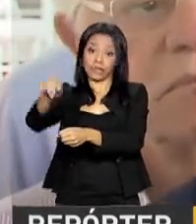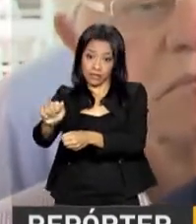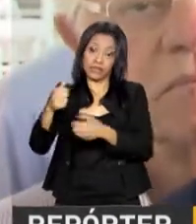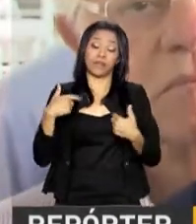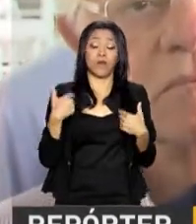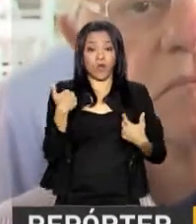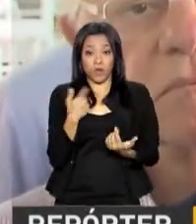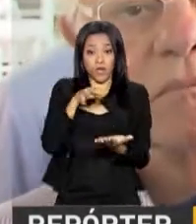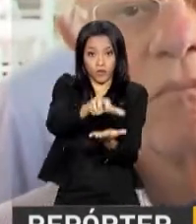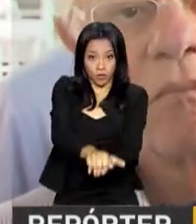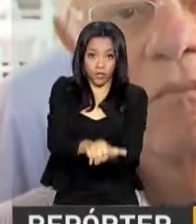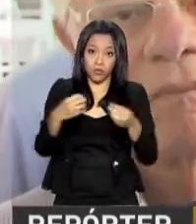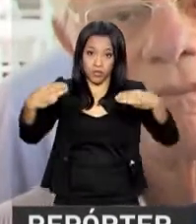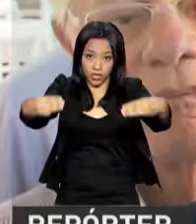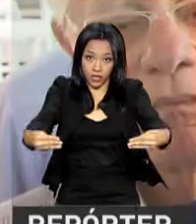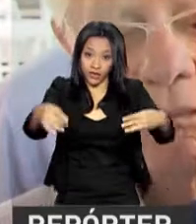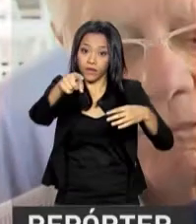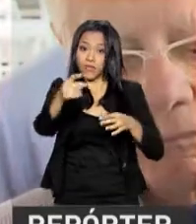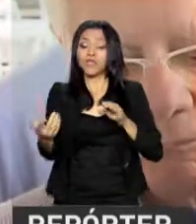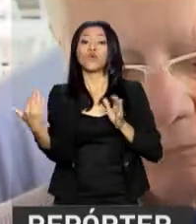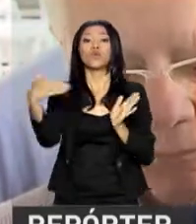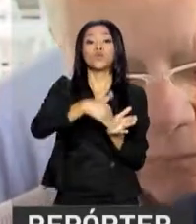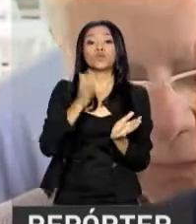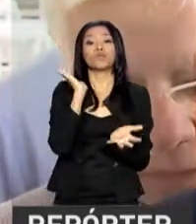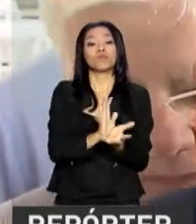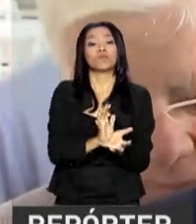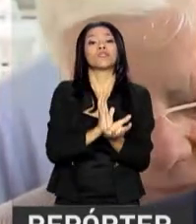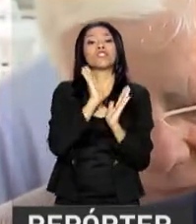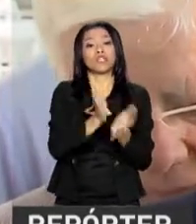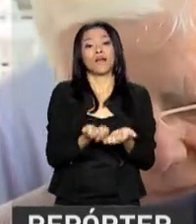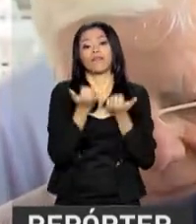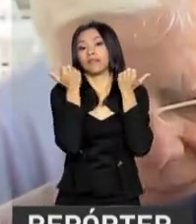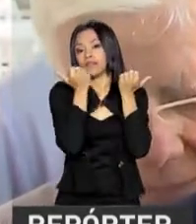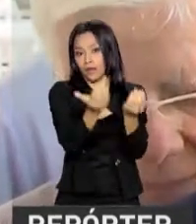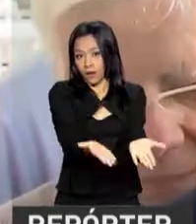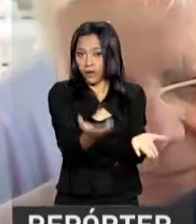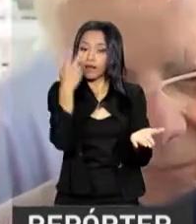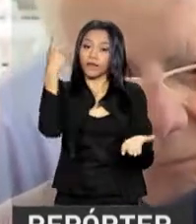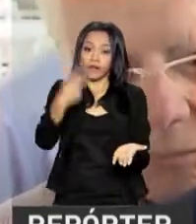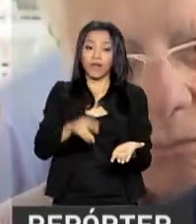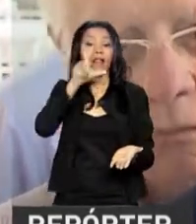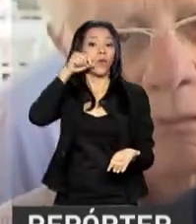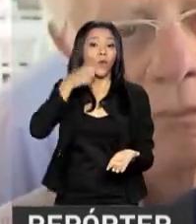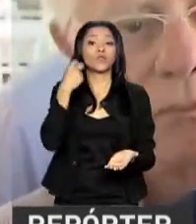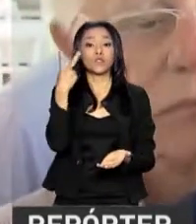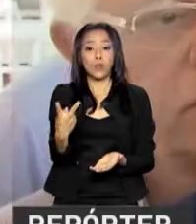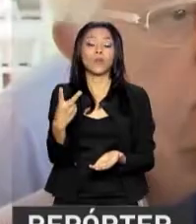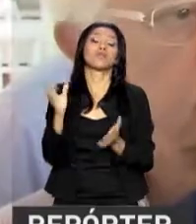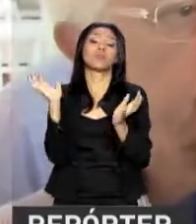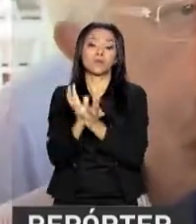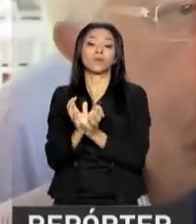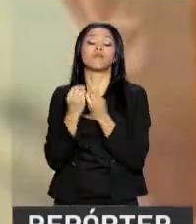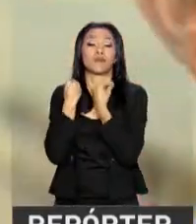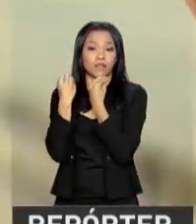retomamos nove lotes o último lote de pernambuco é três jogos aqui em alagoas dos lotes em sergipe quatro